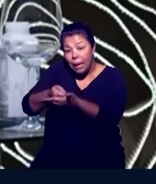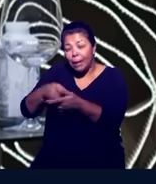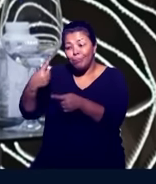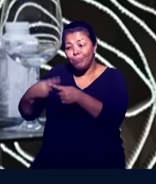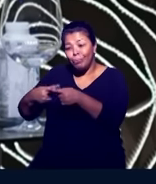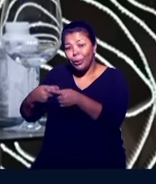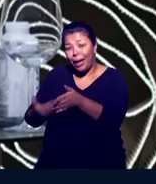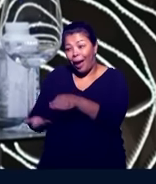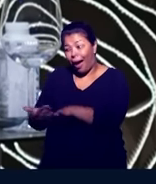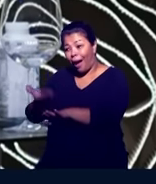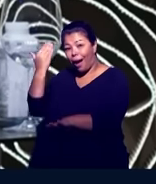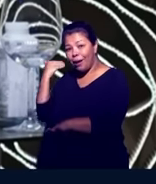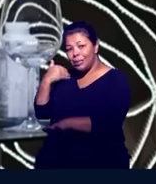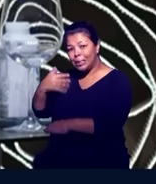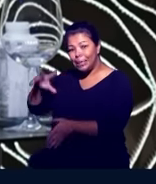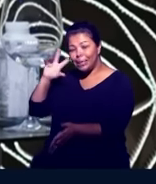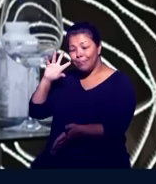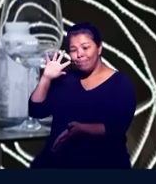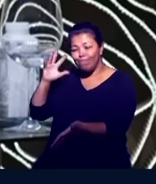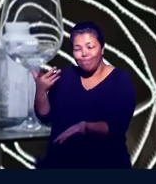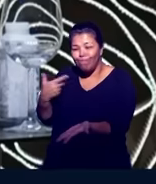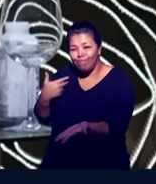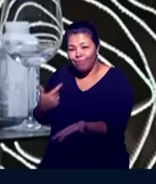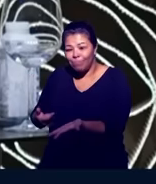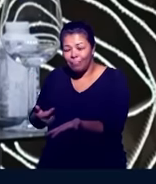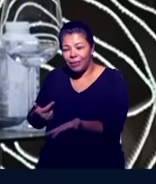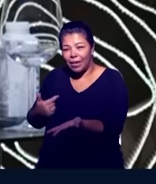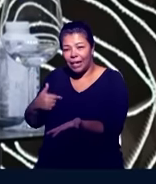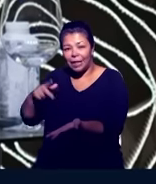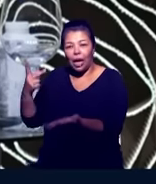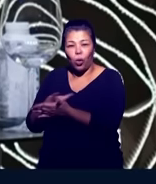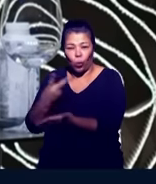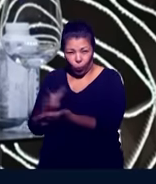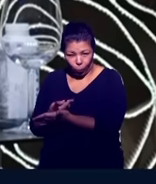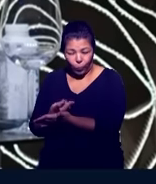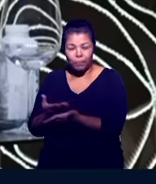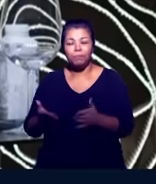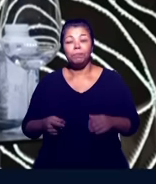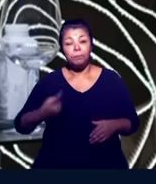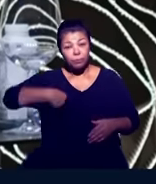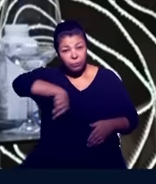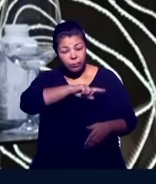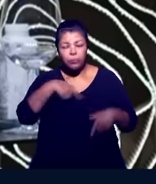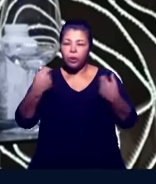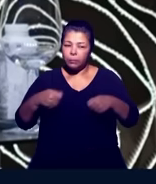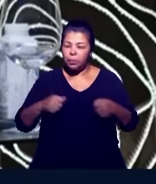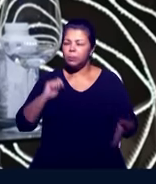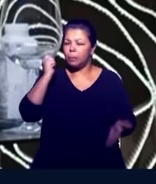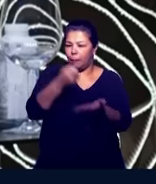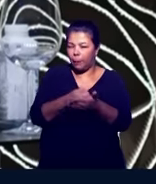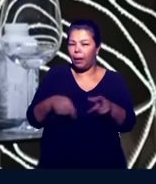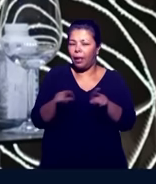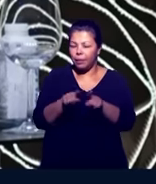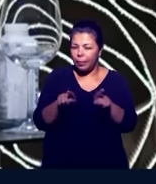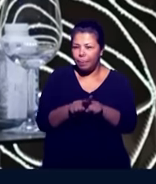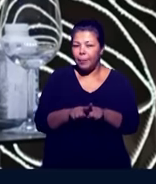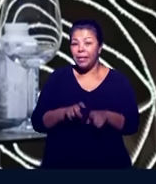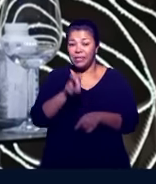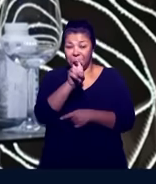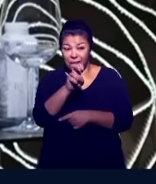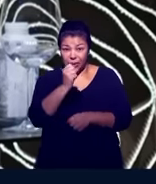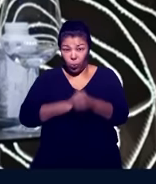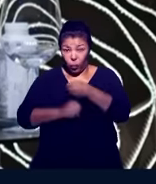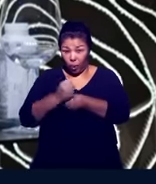Agora nós estamos pegando esse estoque né dos 5 anos estamos abatendo no fluxo da